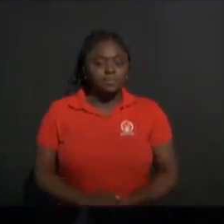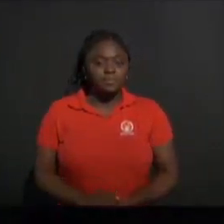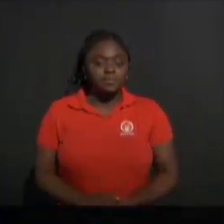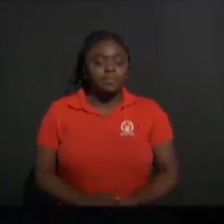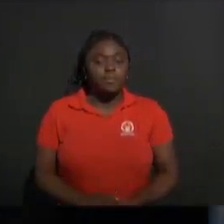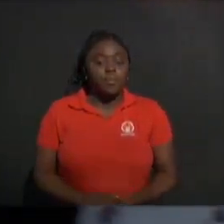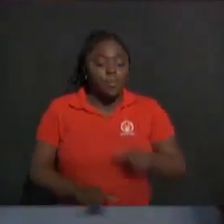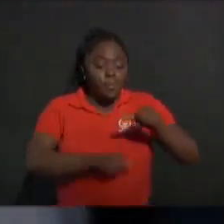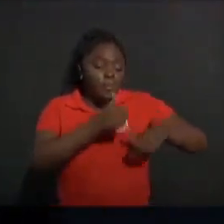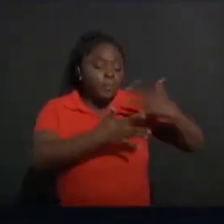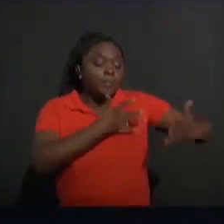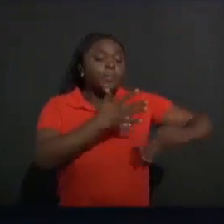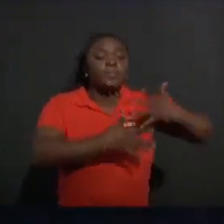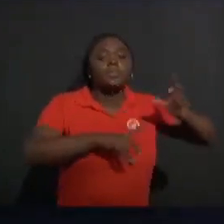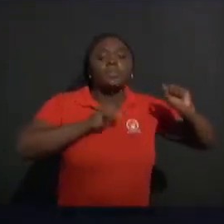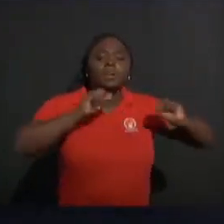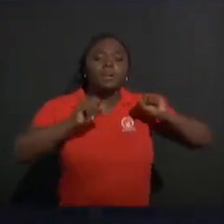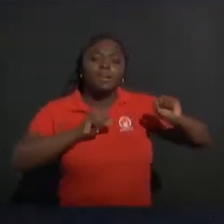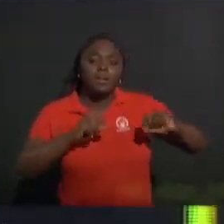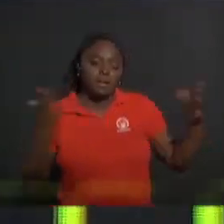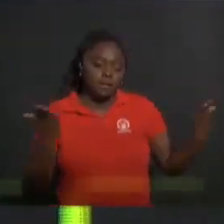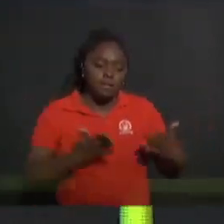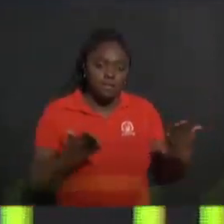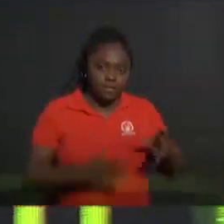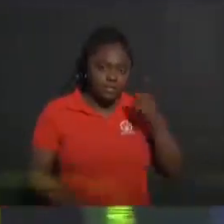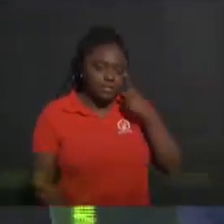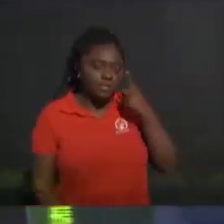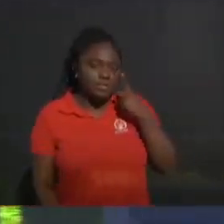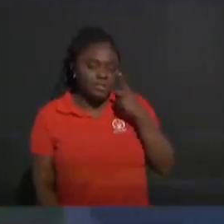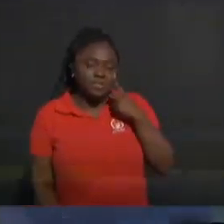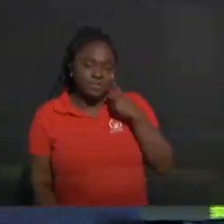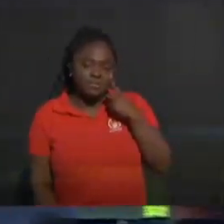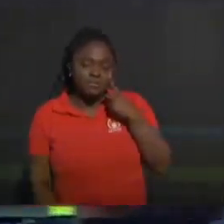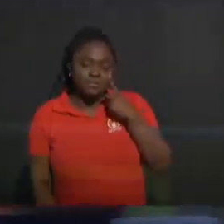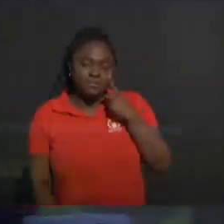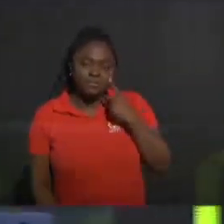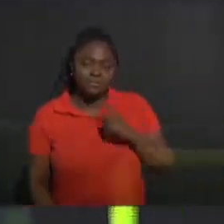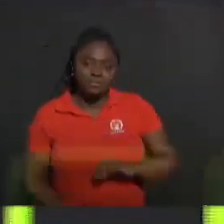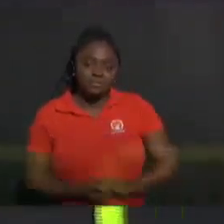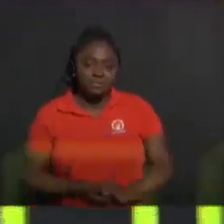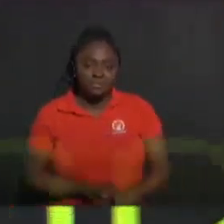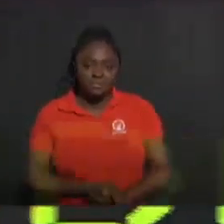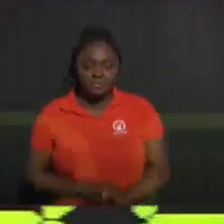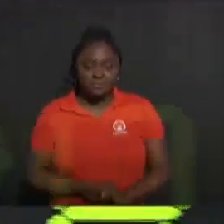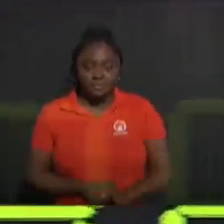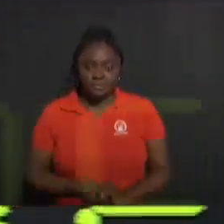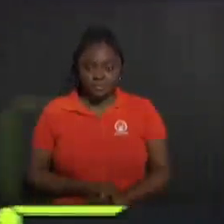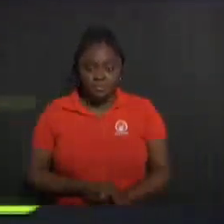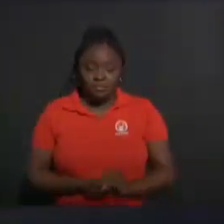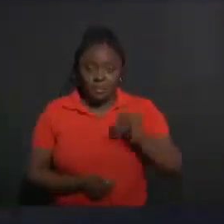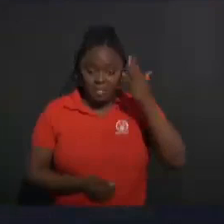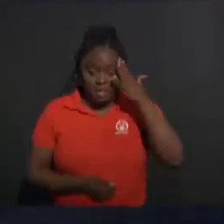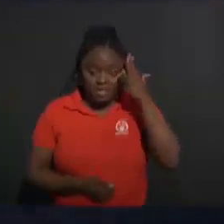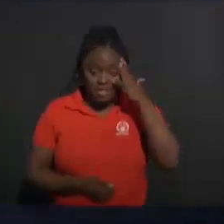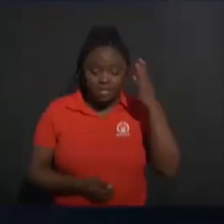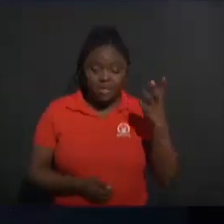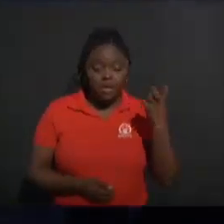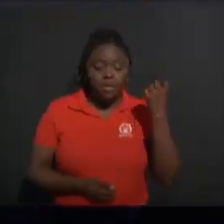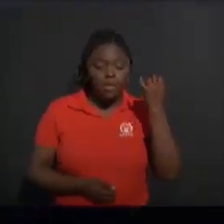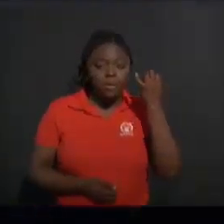O que é avivamento? É o que eu vi hoje. Deixa eu te contar uma coisa. Sabe quantas